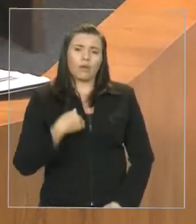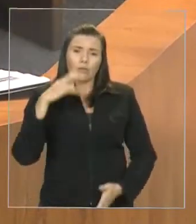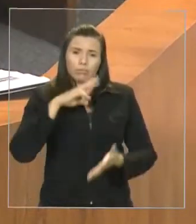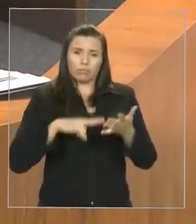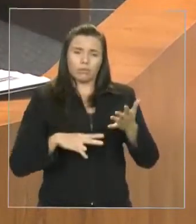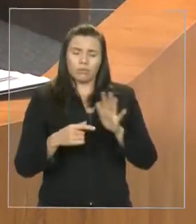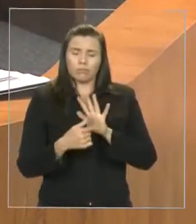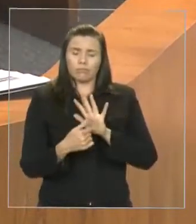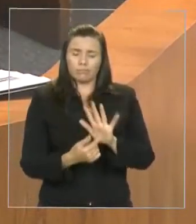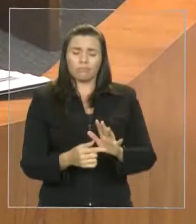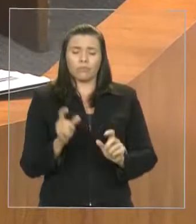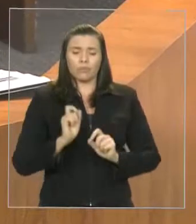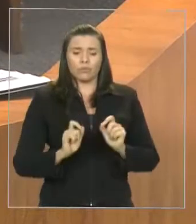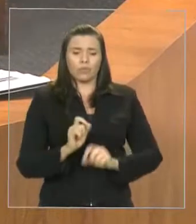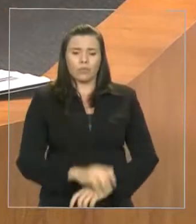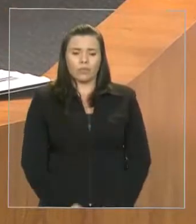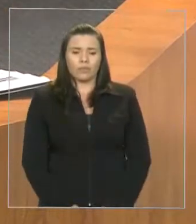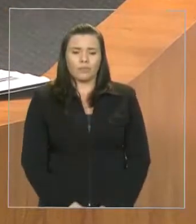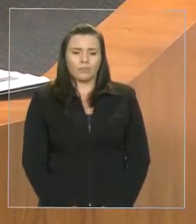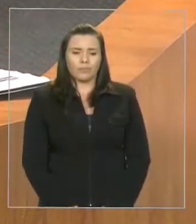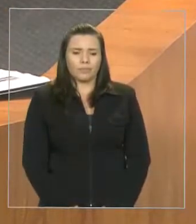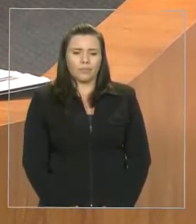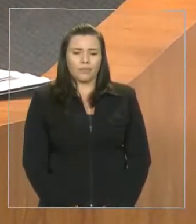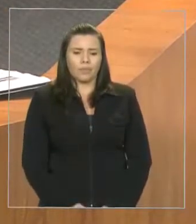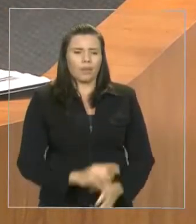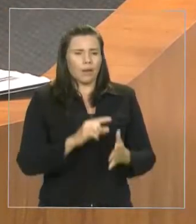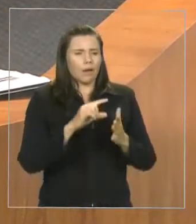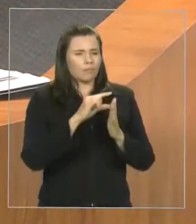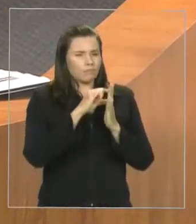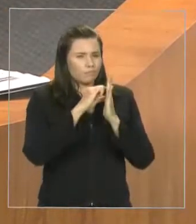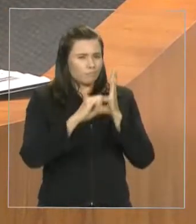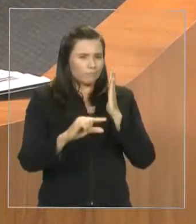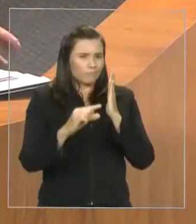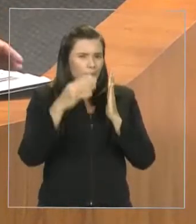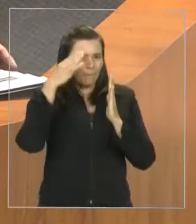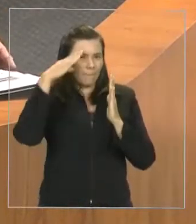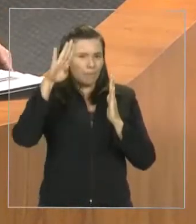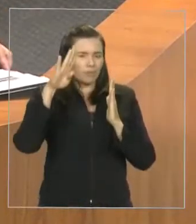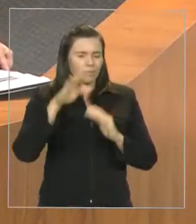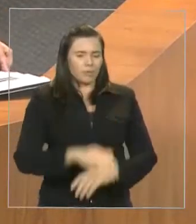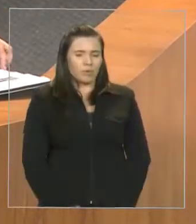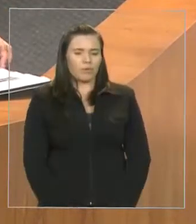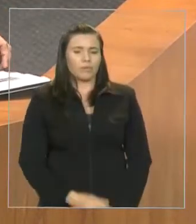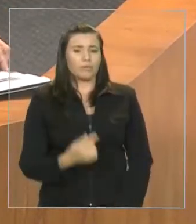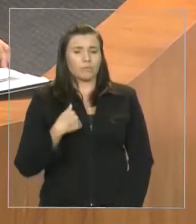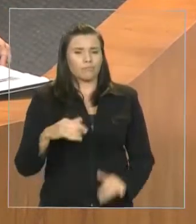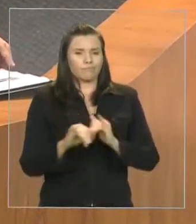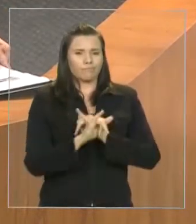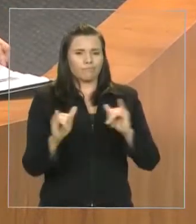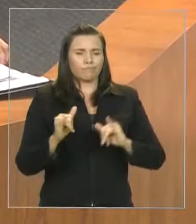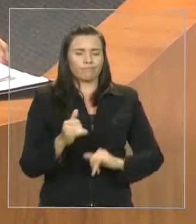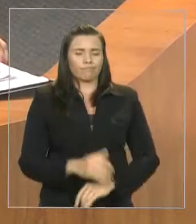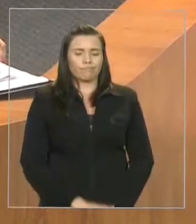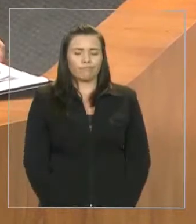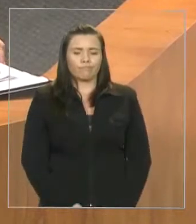eu cito a parte principal dele. Esse texto que acabei de fazer referência,